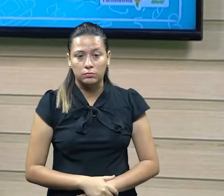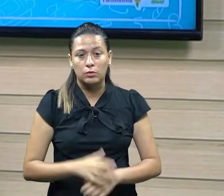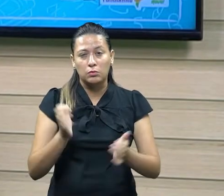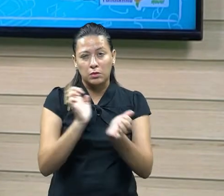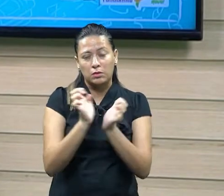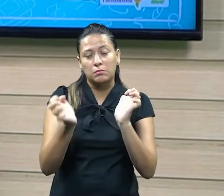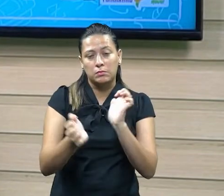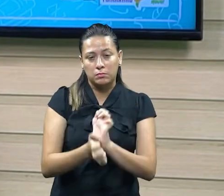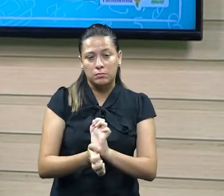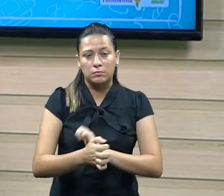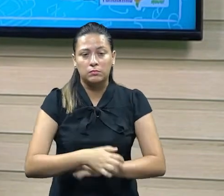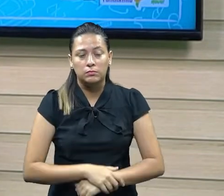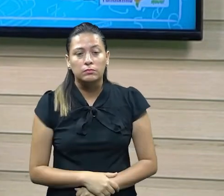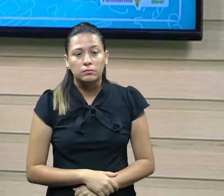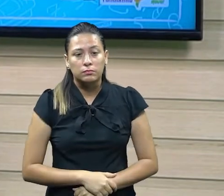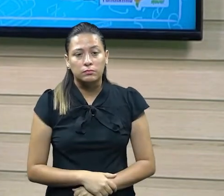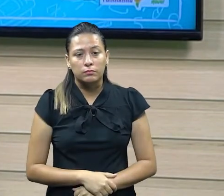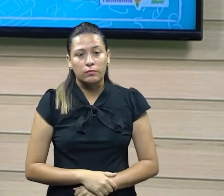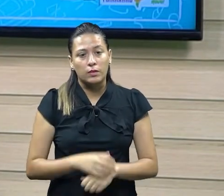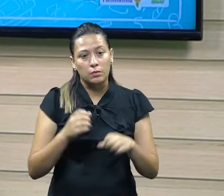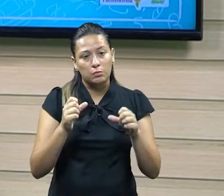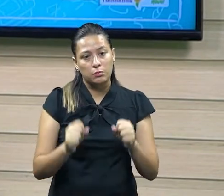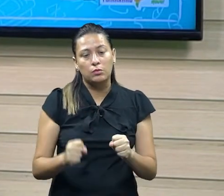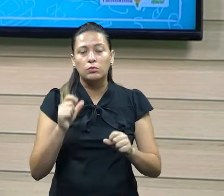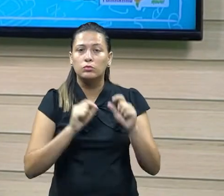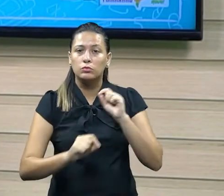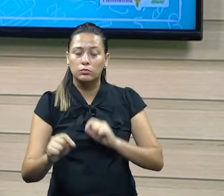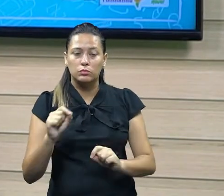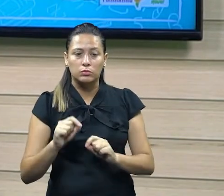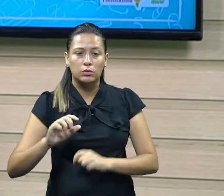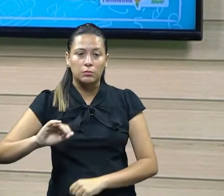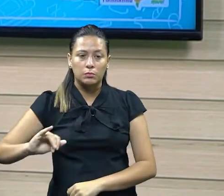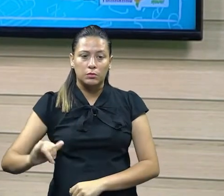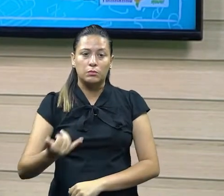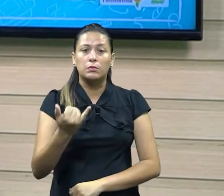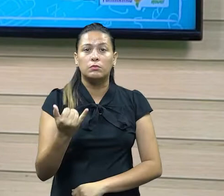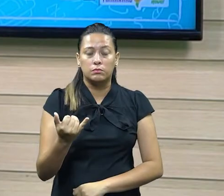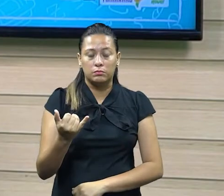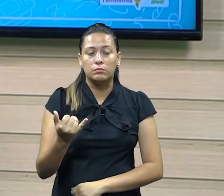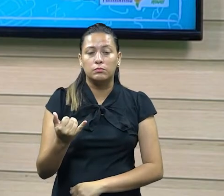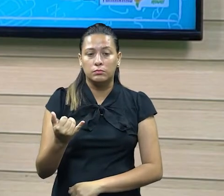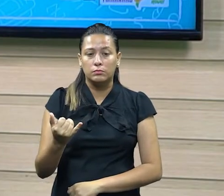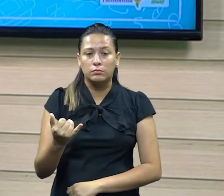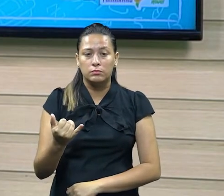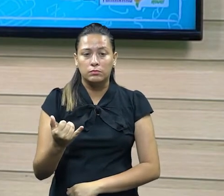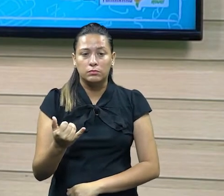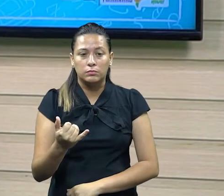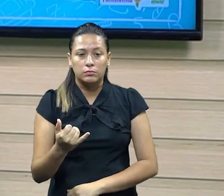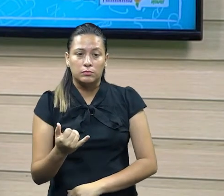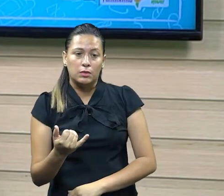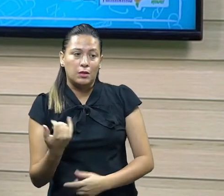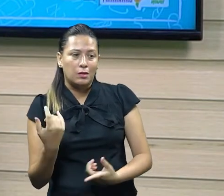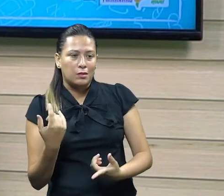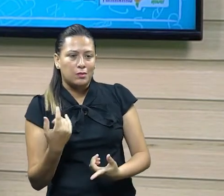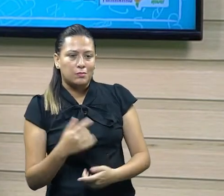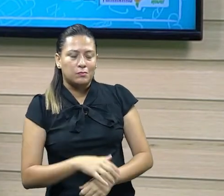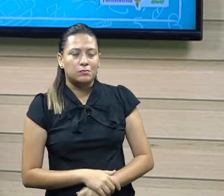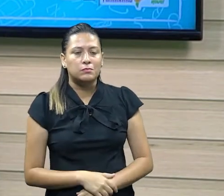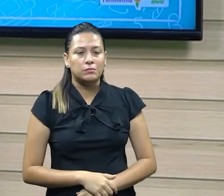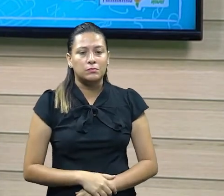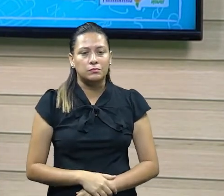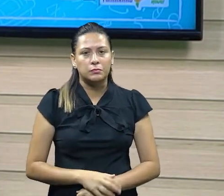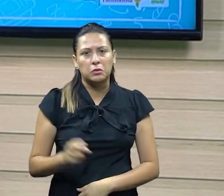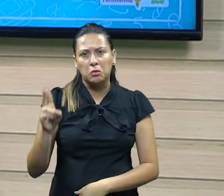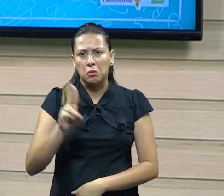equipamentos e dispositivos que podem promover, sim, por conta de falhas, por conta de mau uso